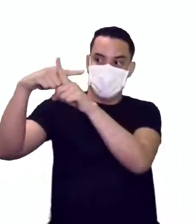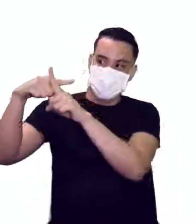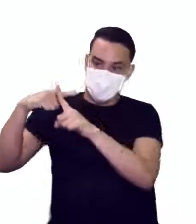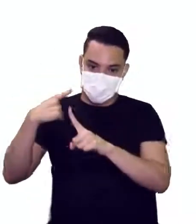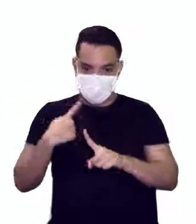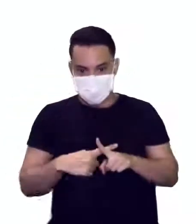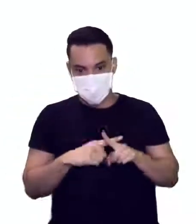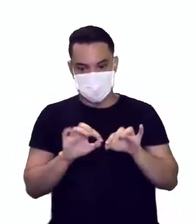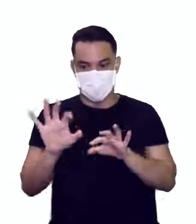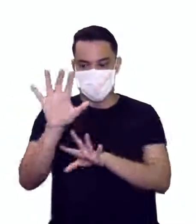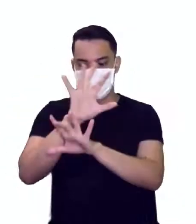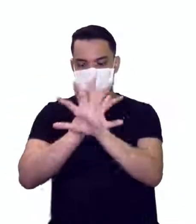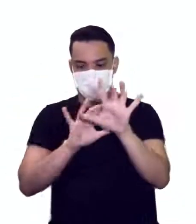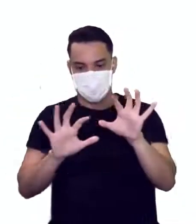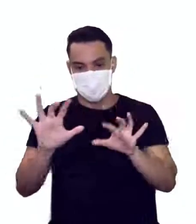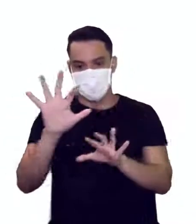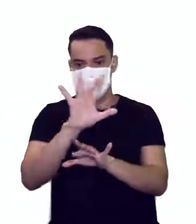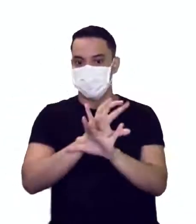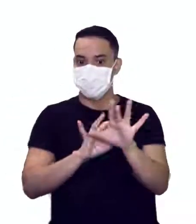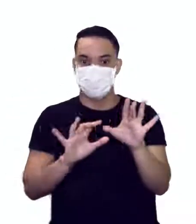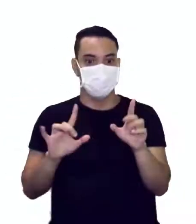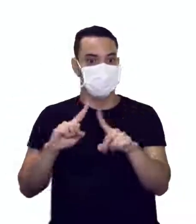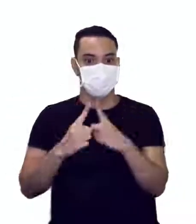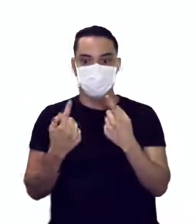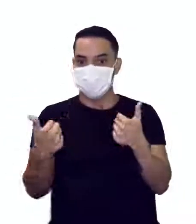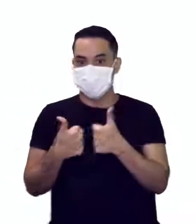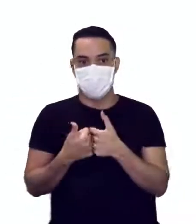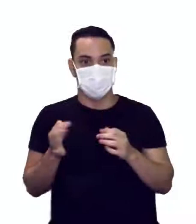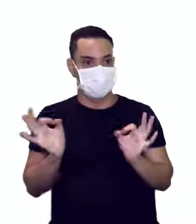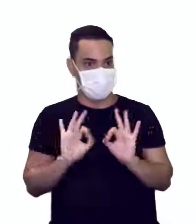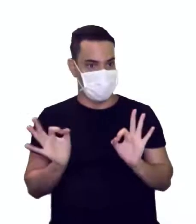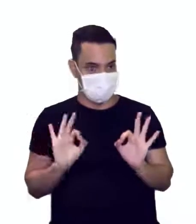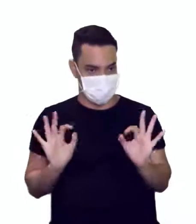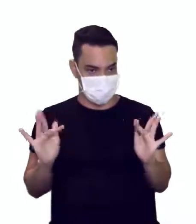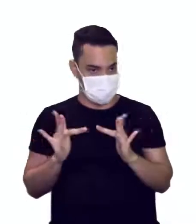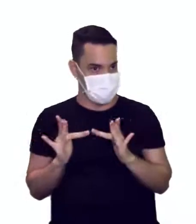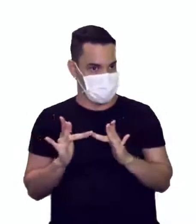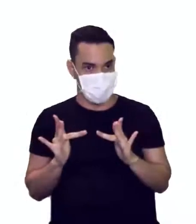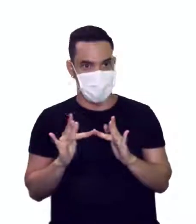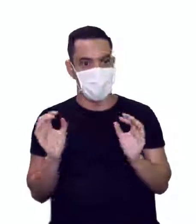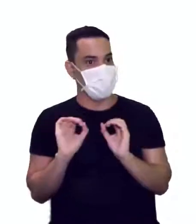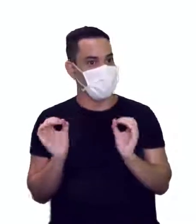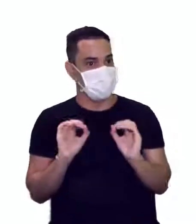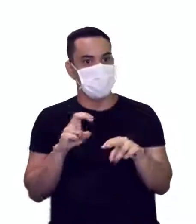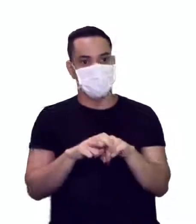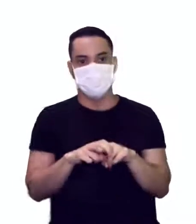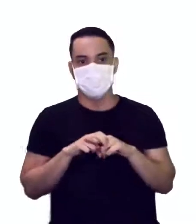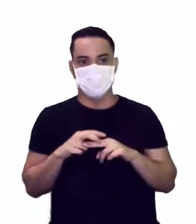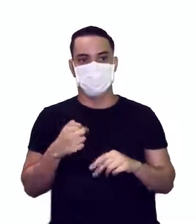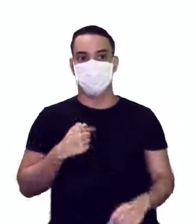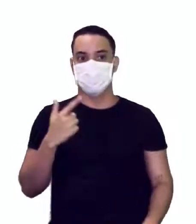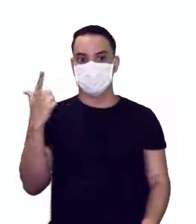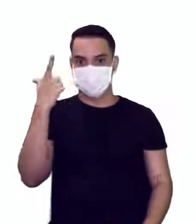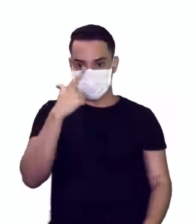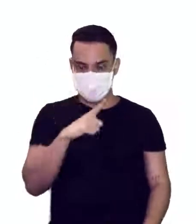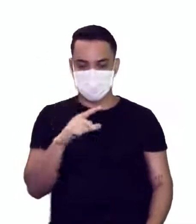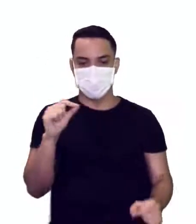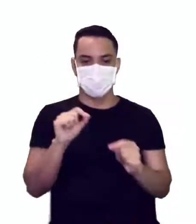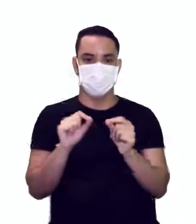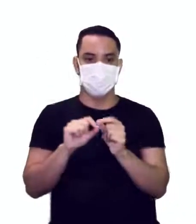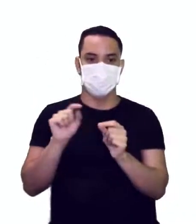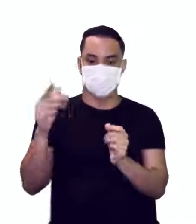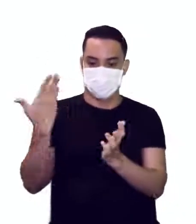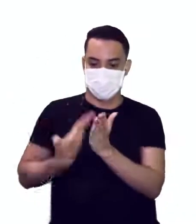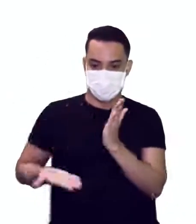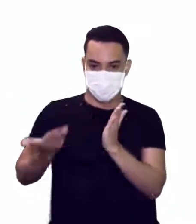Positivamente carregado, sem tocar neste corpo. Tá bom, pessoal? Então, eu consegui fazer ele